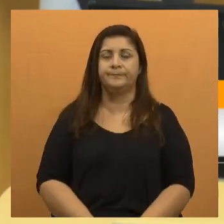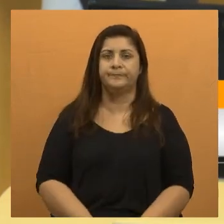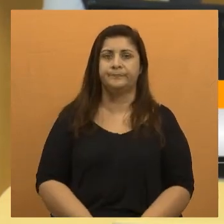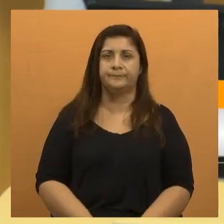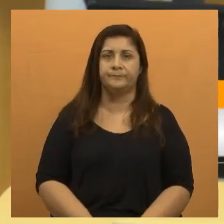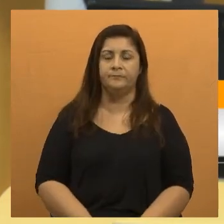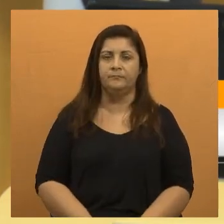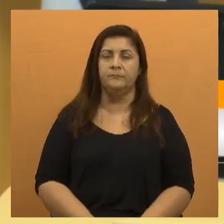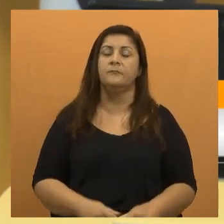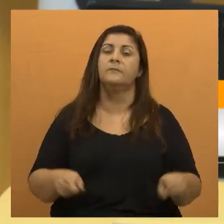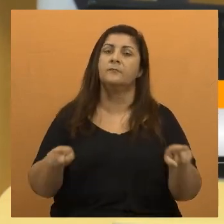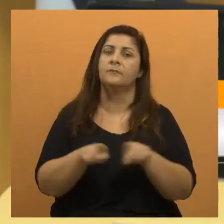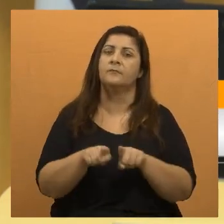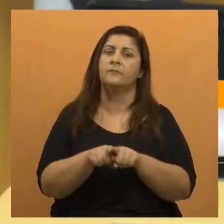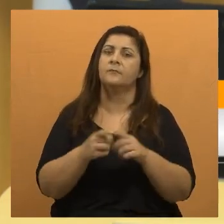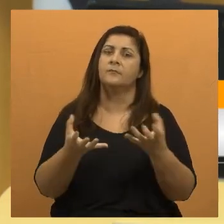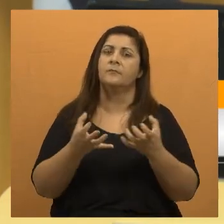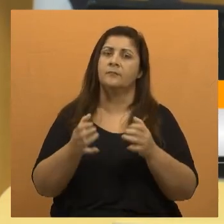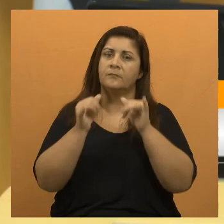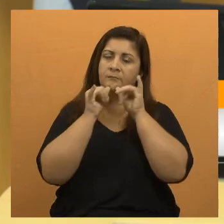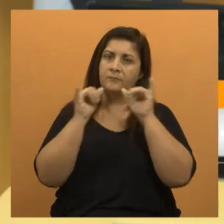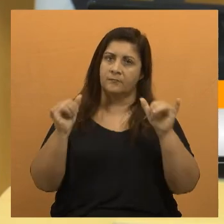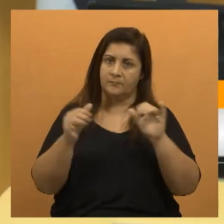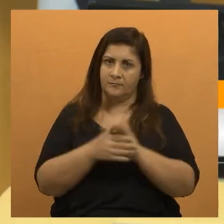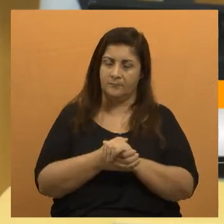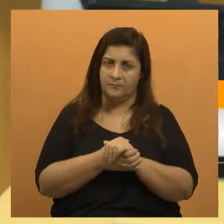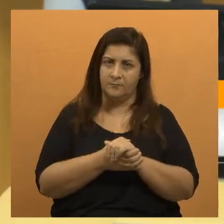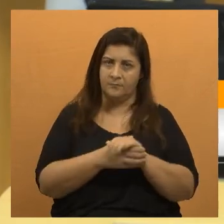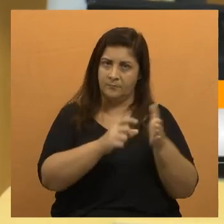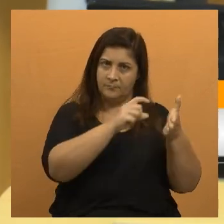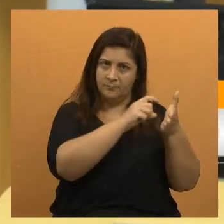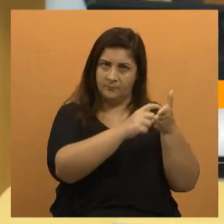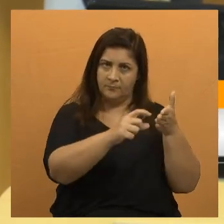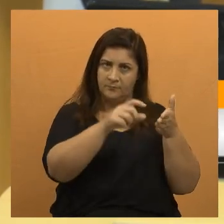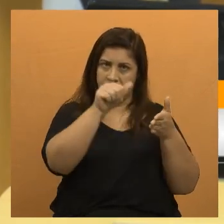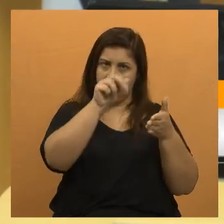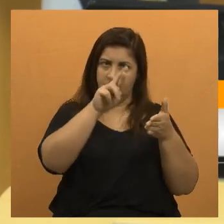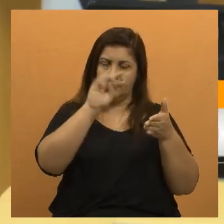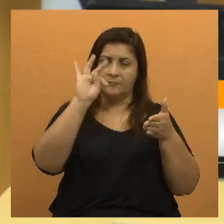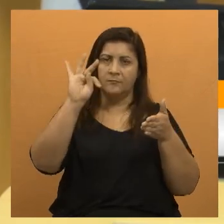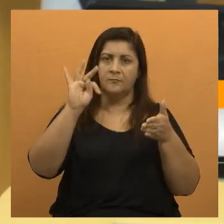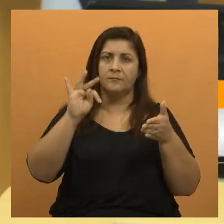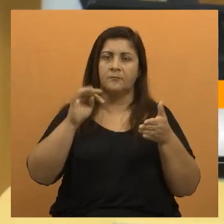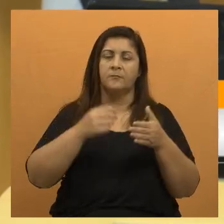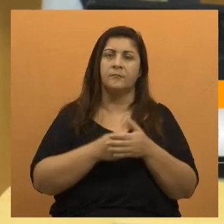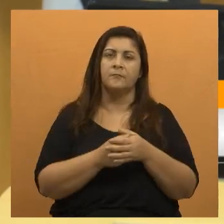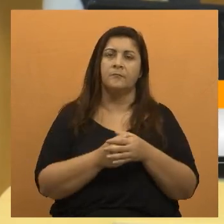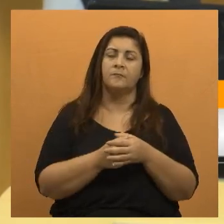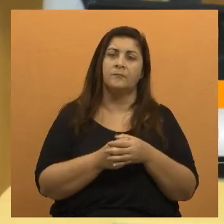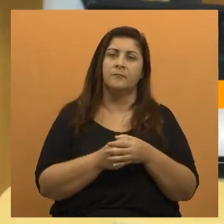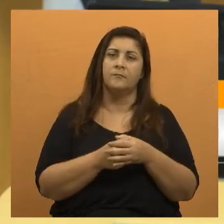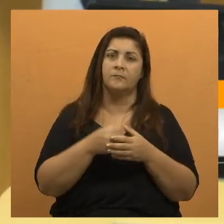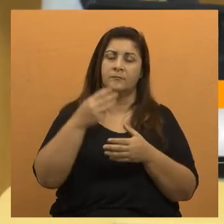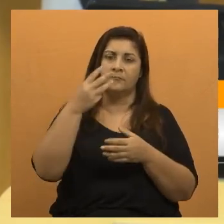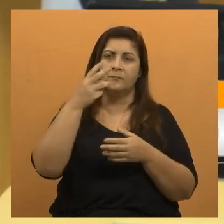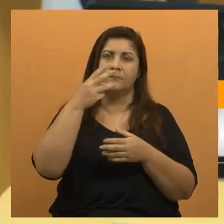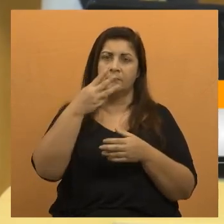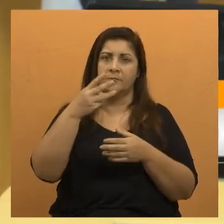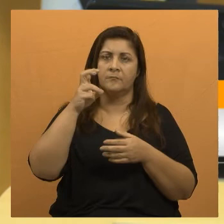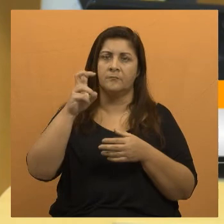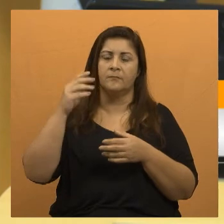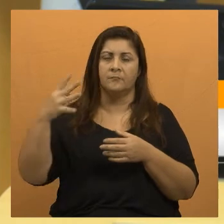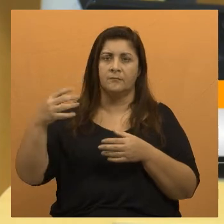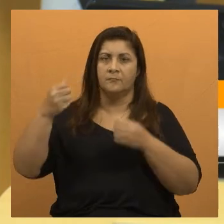Bom, além disso, eu queria dar um recado. O artigo 144 da Constituição Federal diz: a